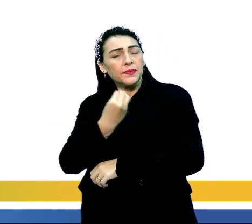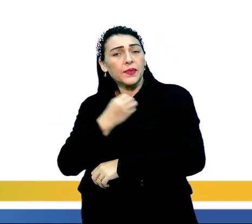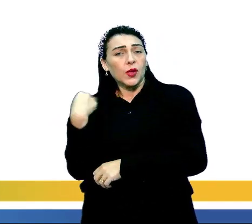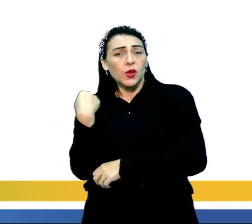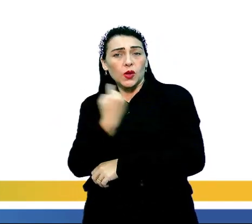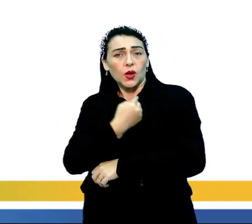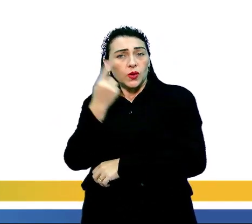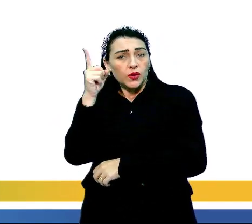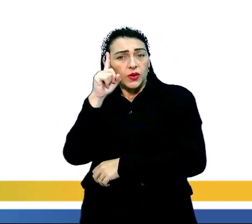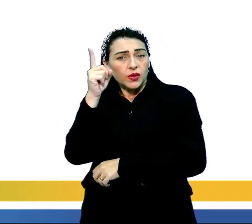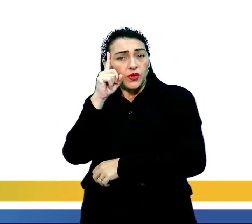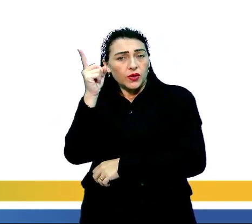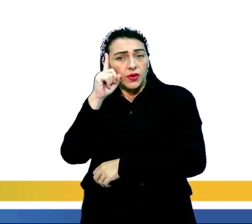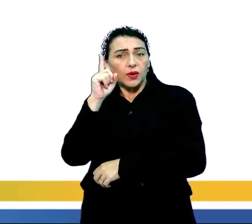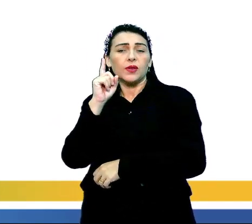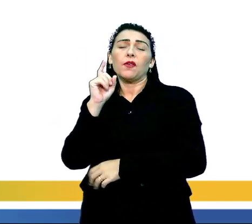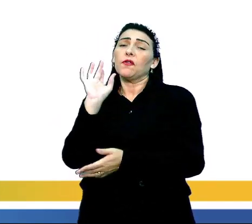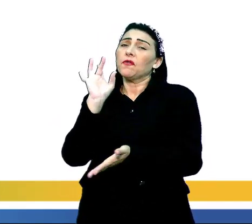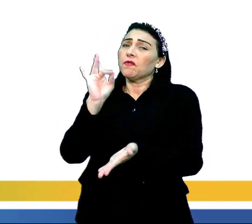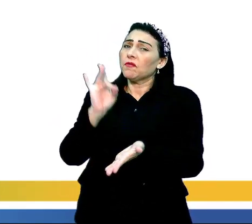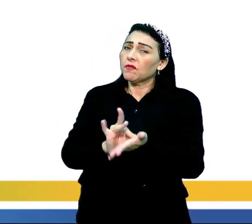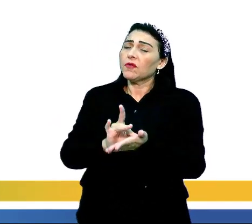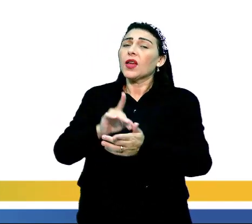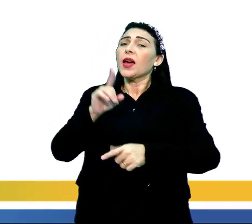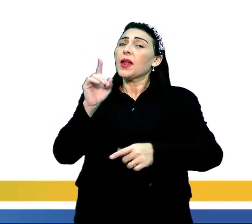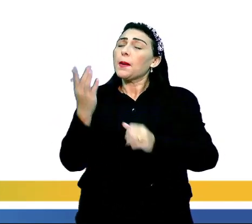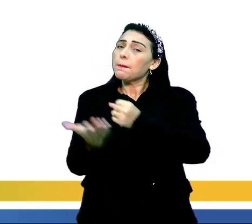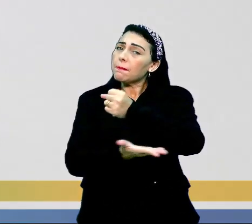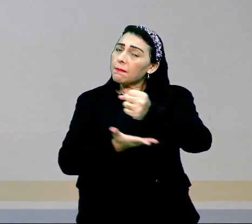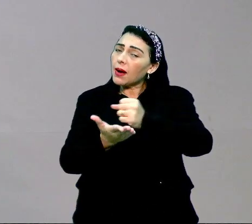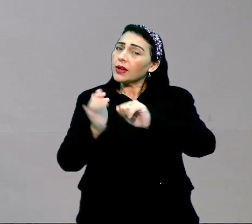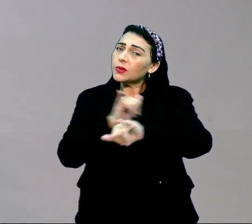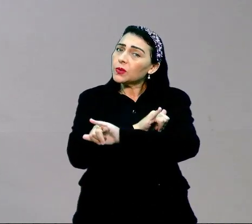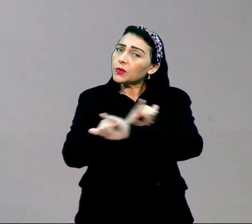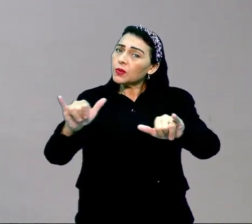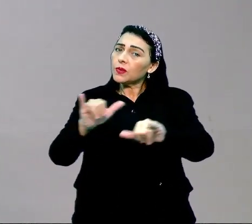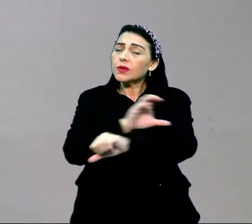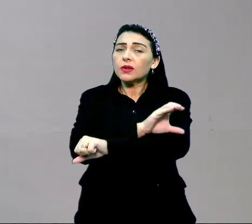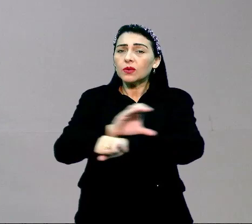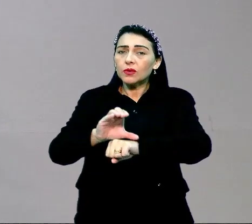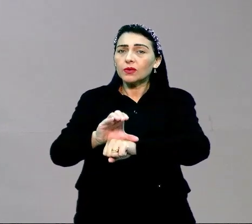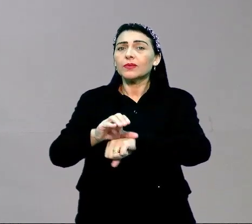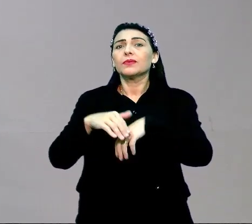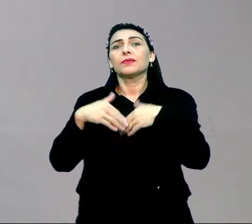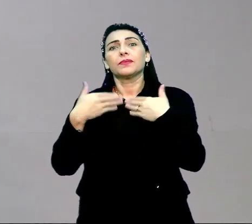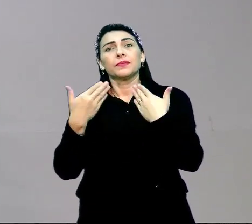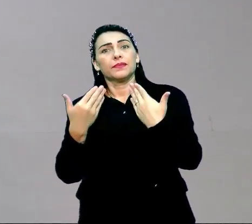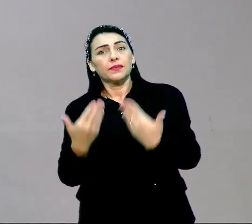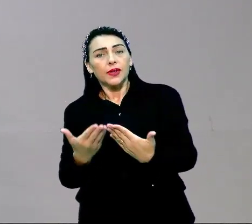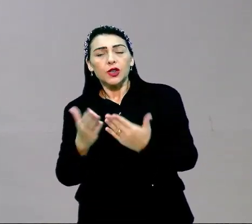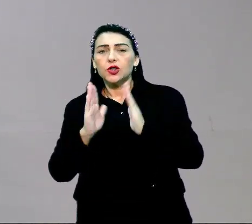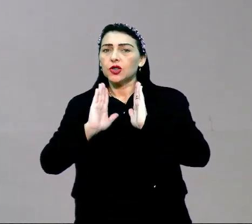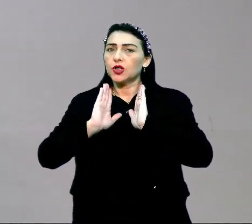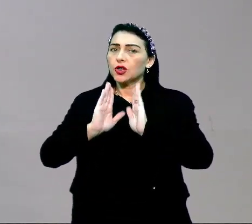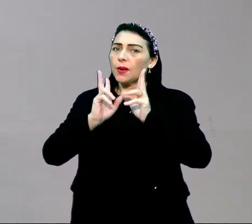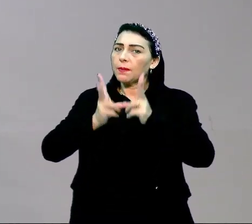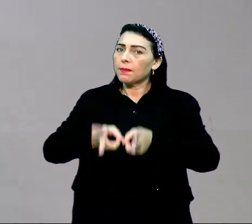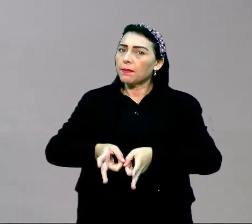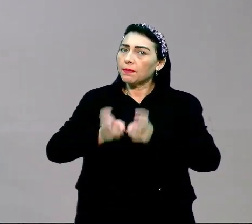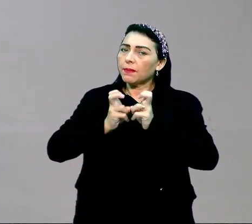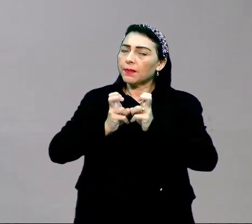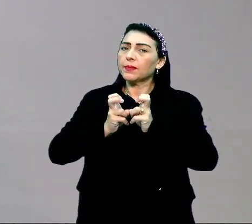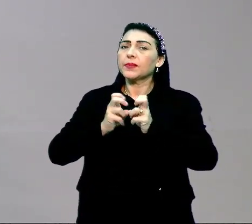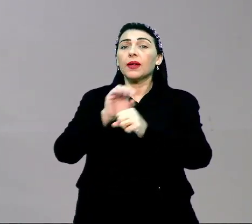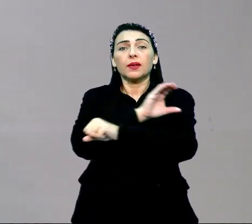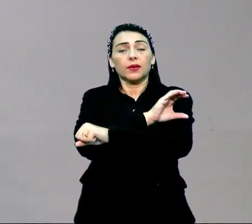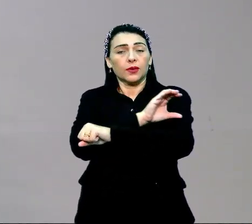nosso cotidiano, tornando-se um verdadeiro instrumento de difusão cultural. Adendo, aqui a gente já está observando que